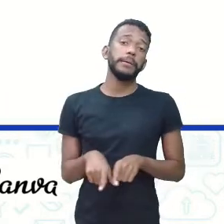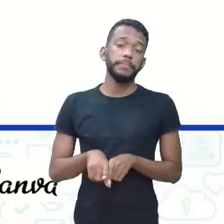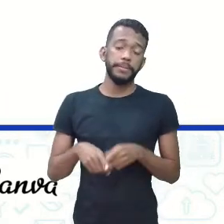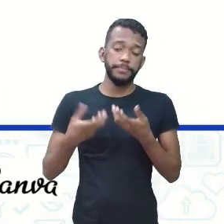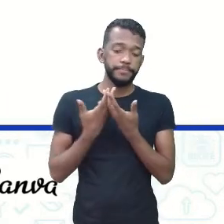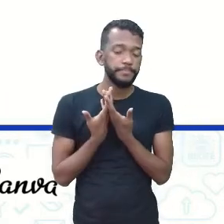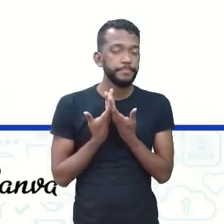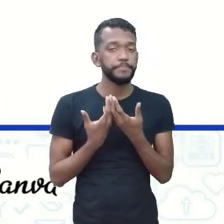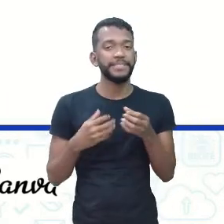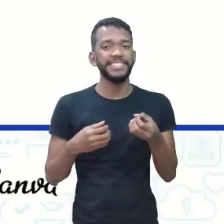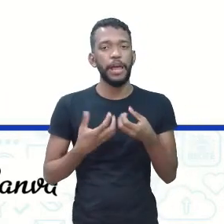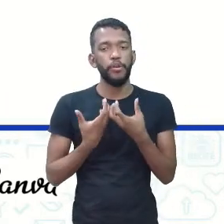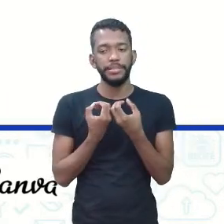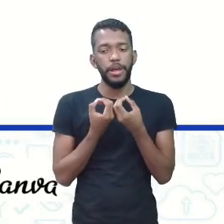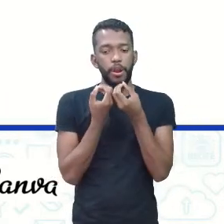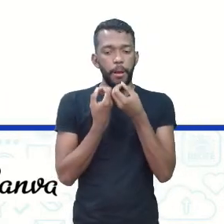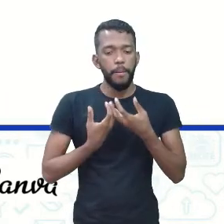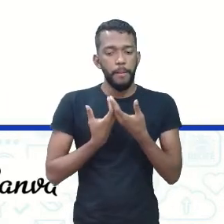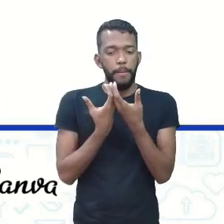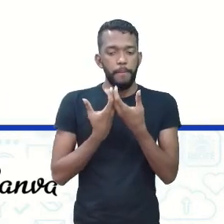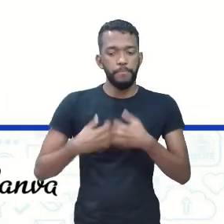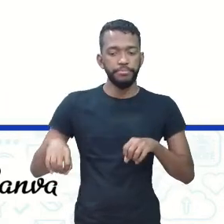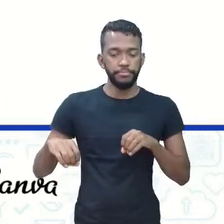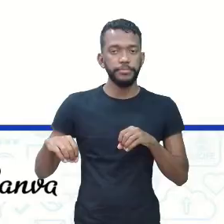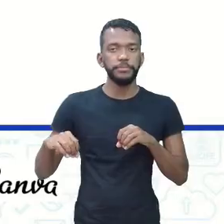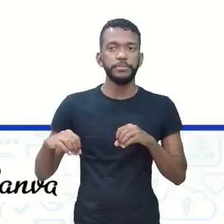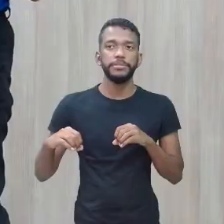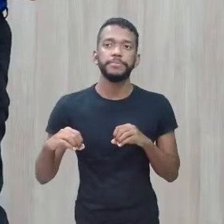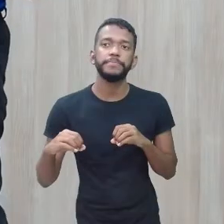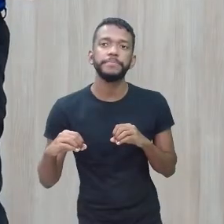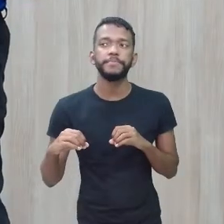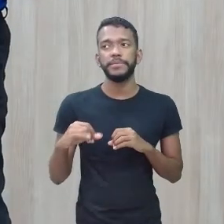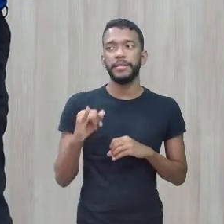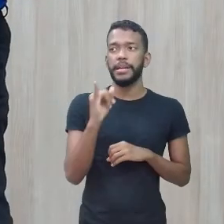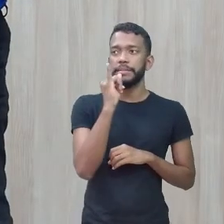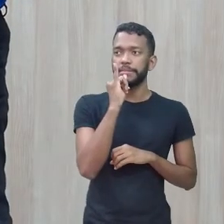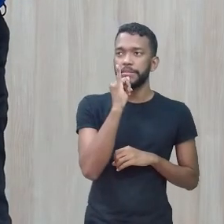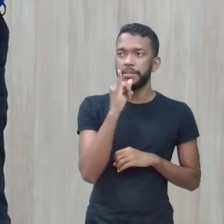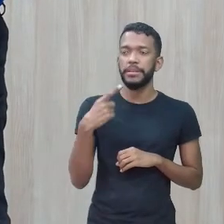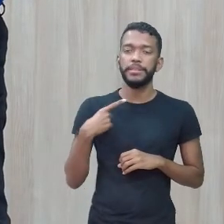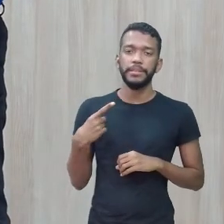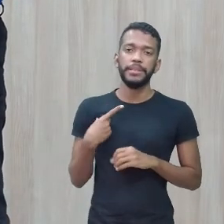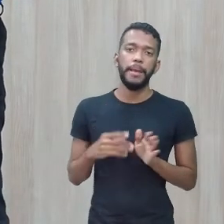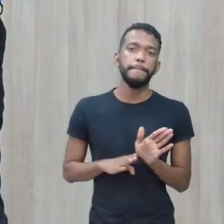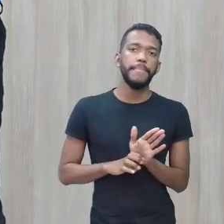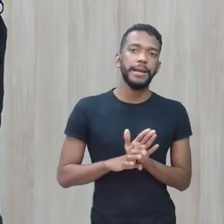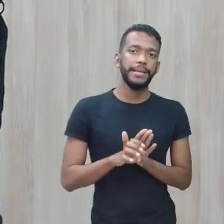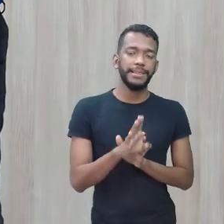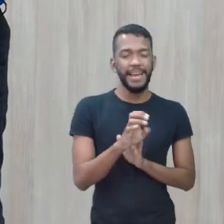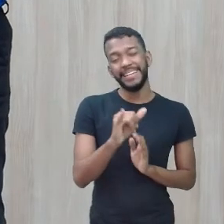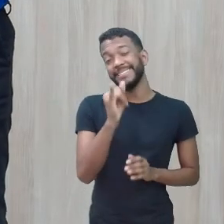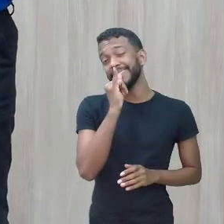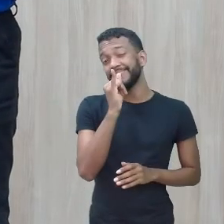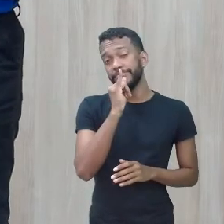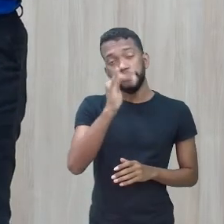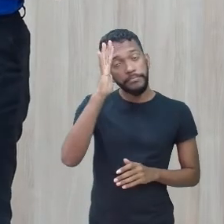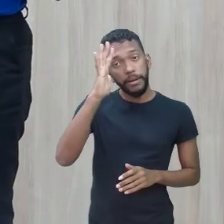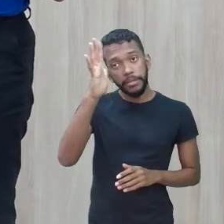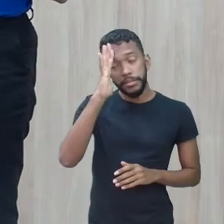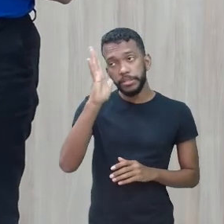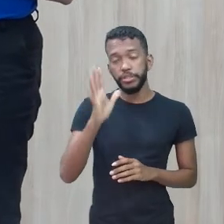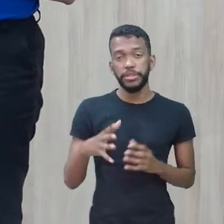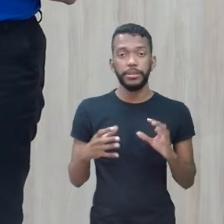2 células idênticas. Como exemplo, nós temos as bactérias. Imaginem, eles